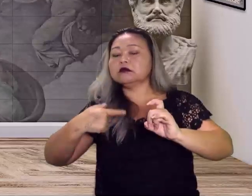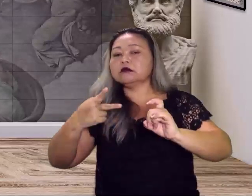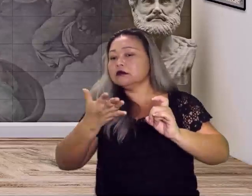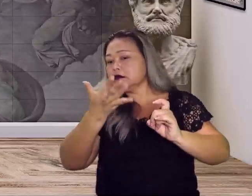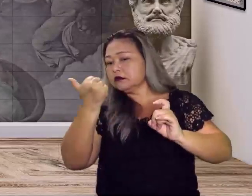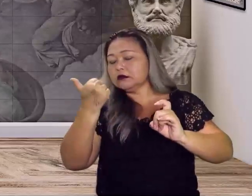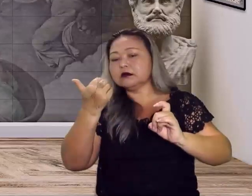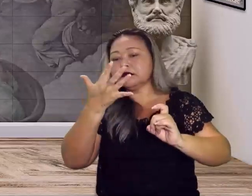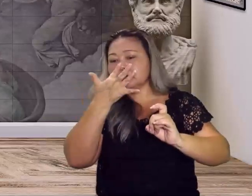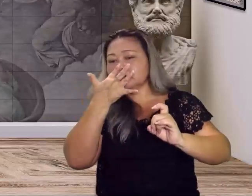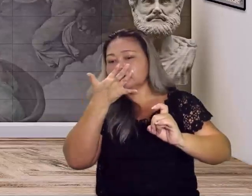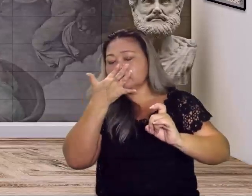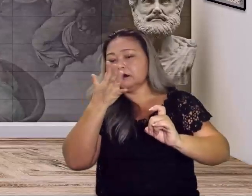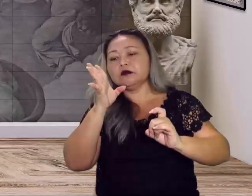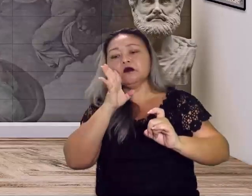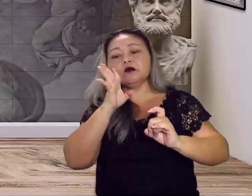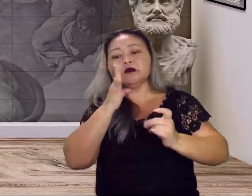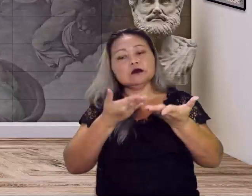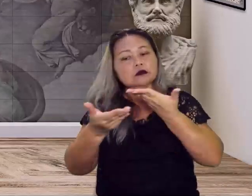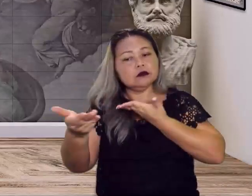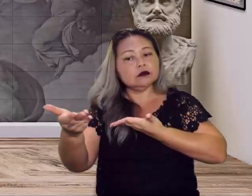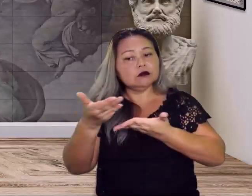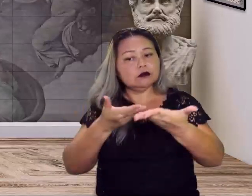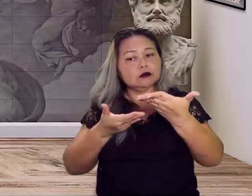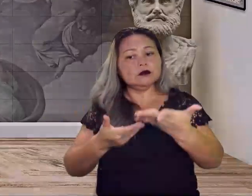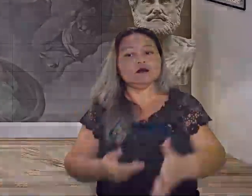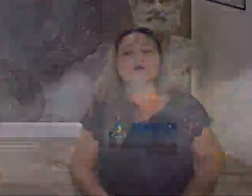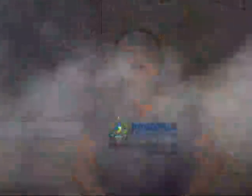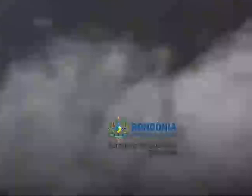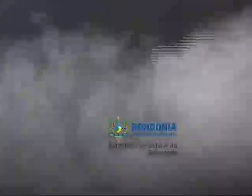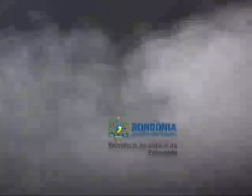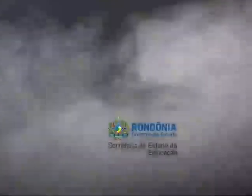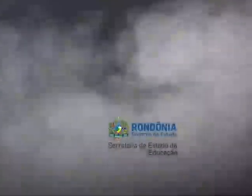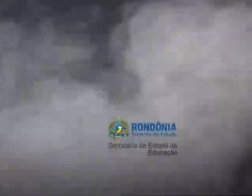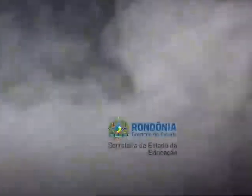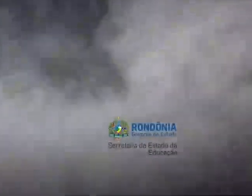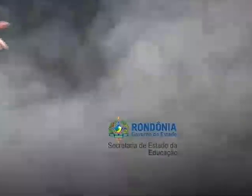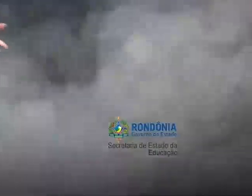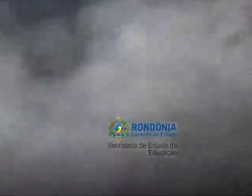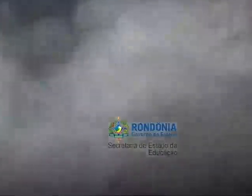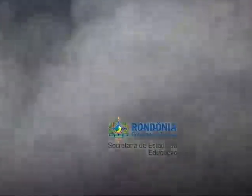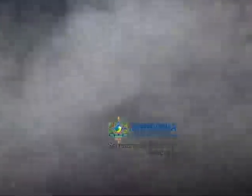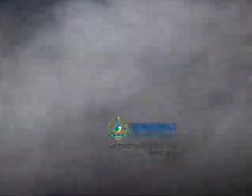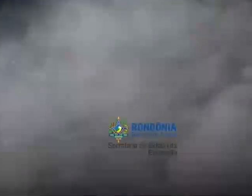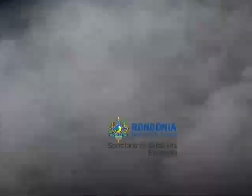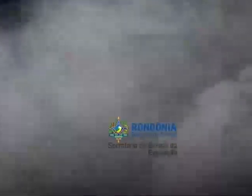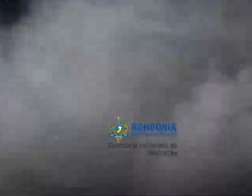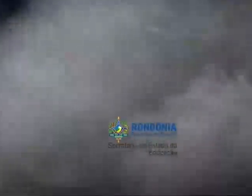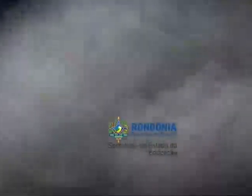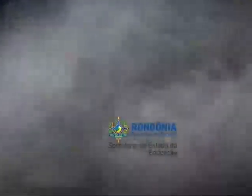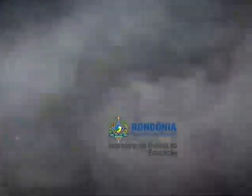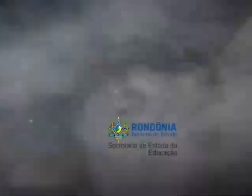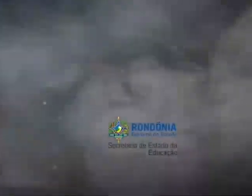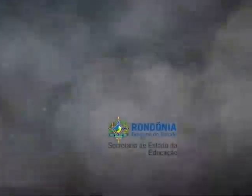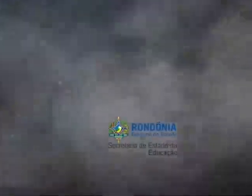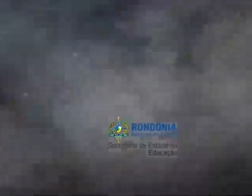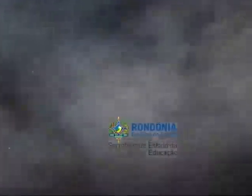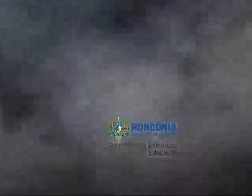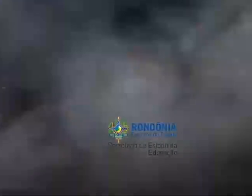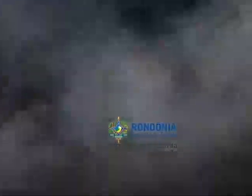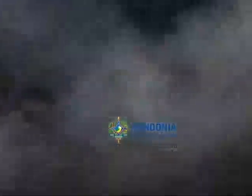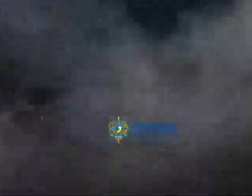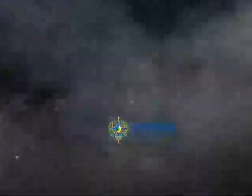Vamos lá assistir? Muito legal para a gente se interagir com isso. Olá! Você sabe o que são mitos? São